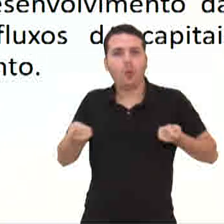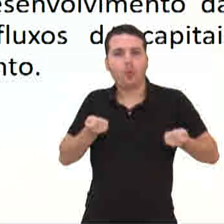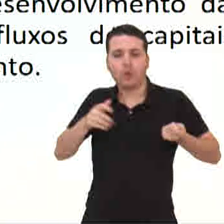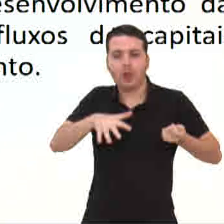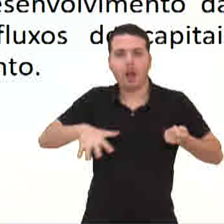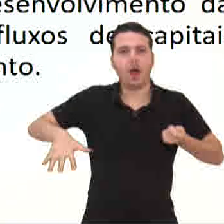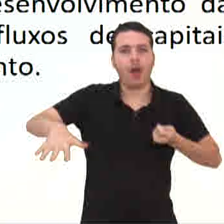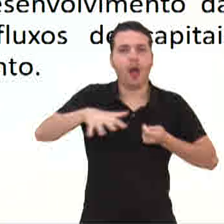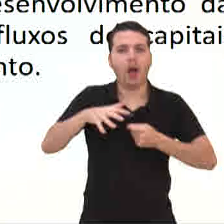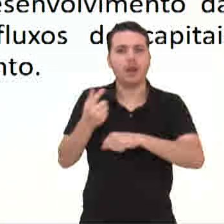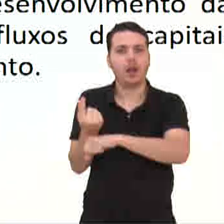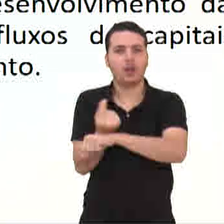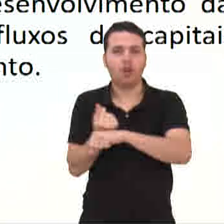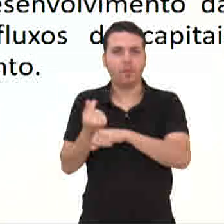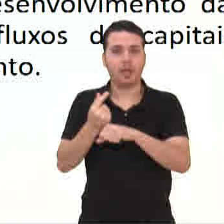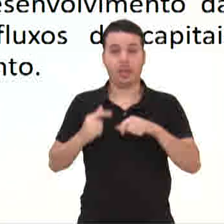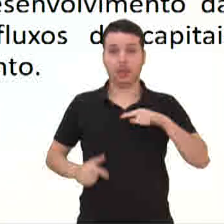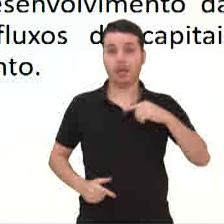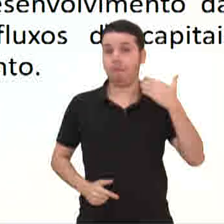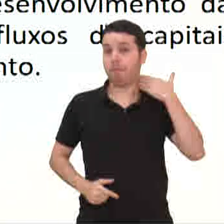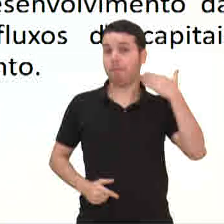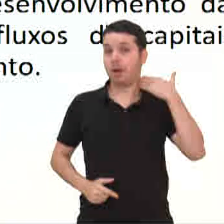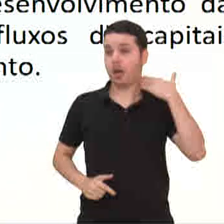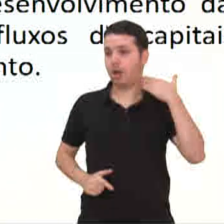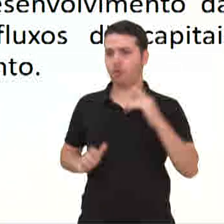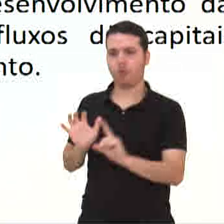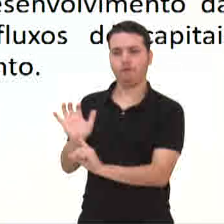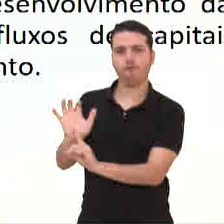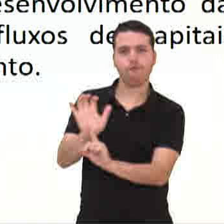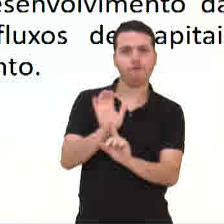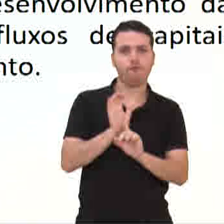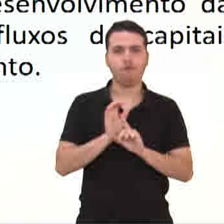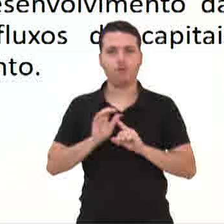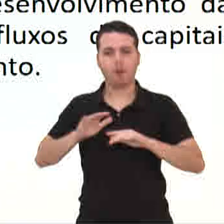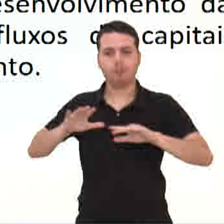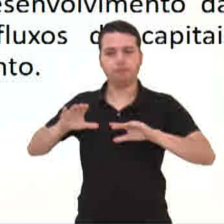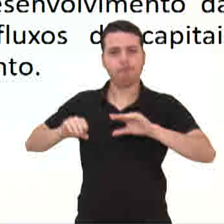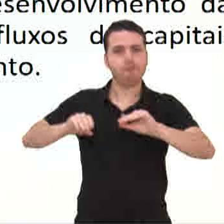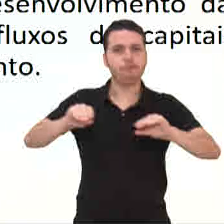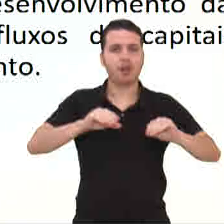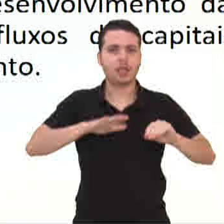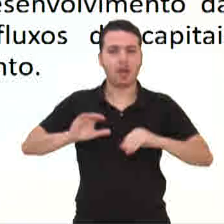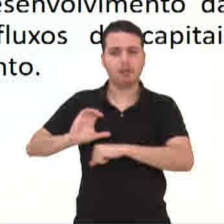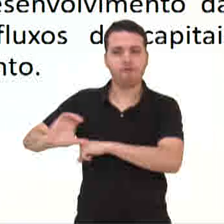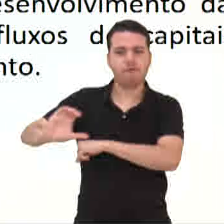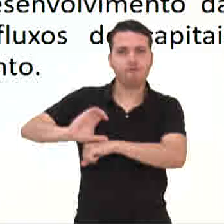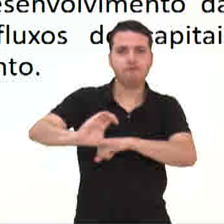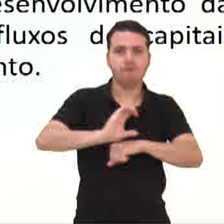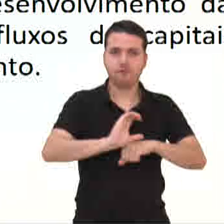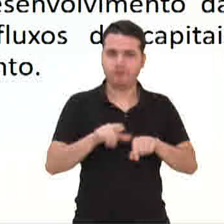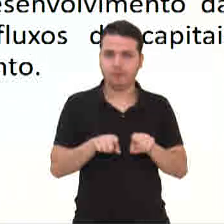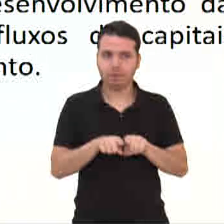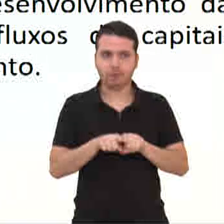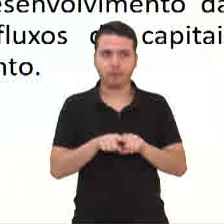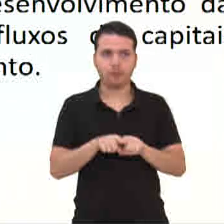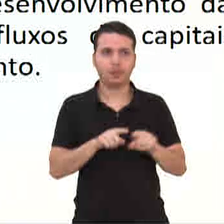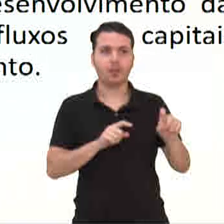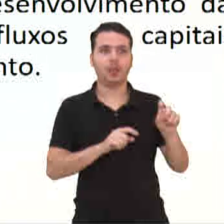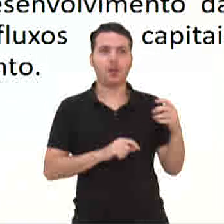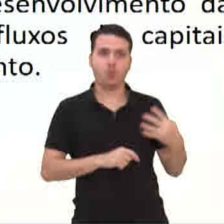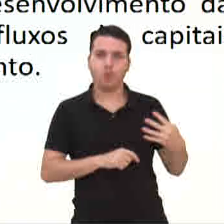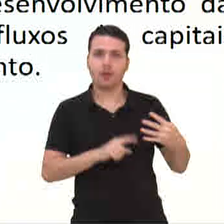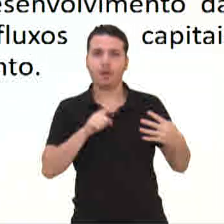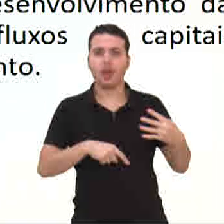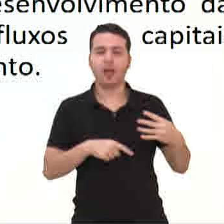grande atuação dos bancos de investimento. E aí nós temos o capitalismo informacional, que é o atual, é